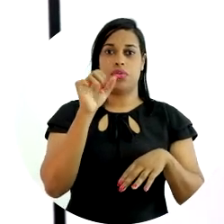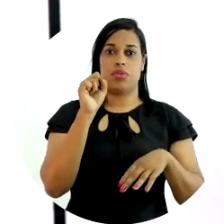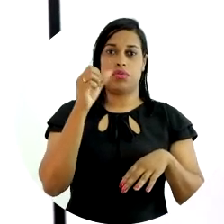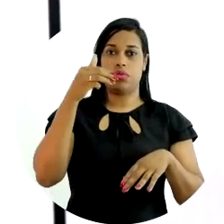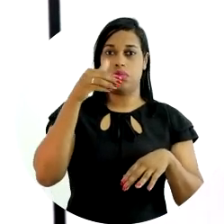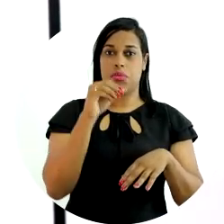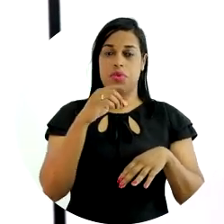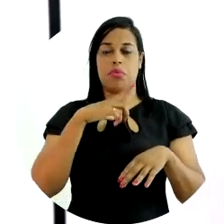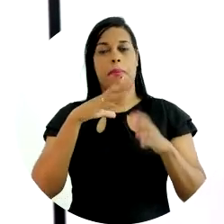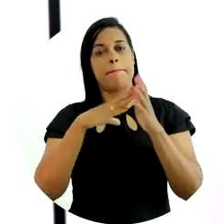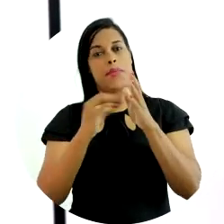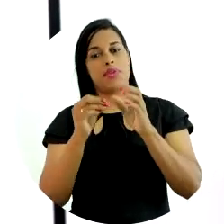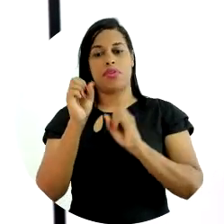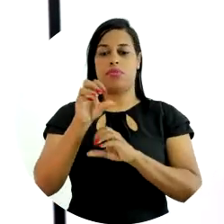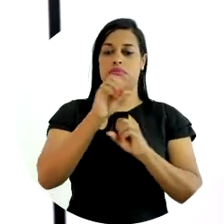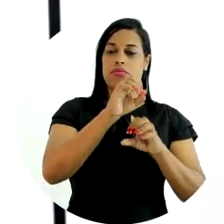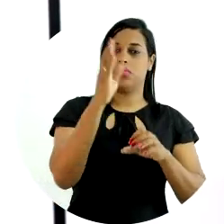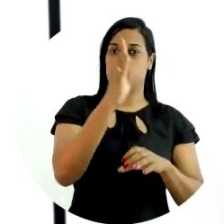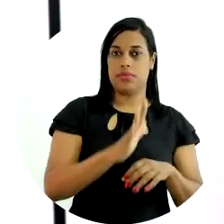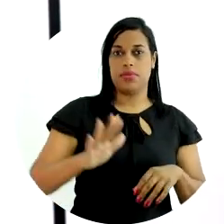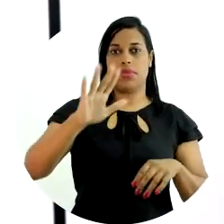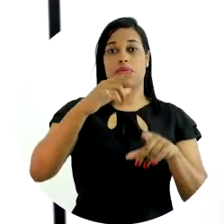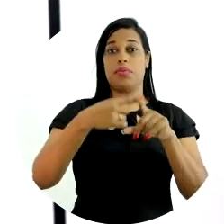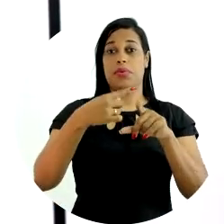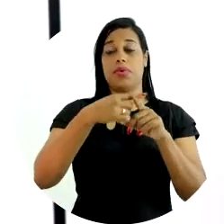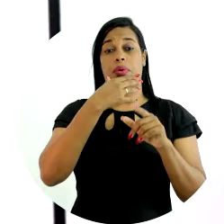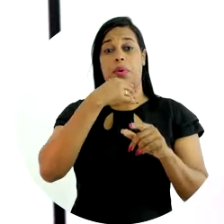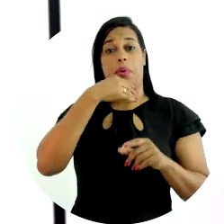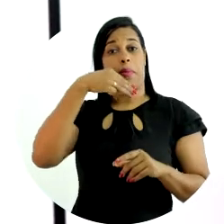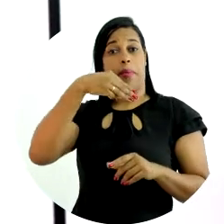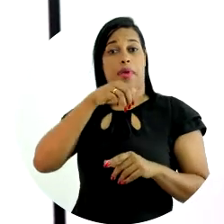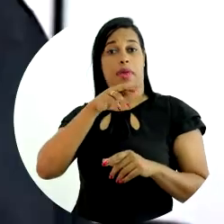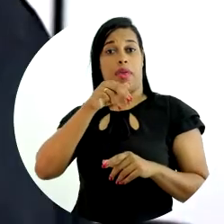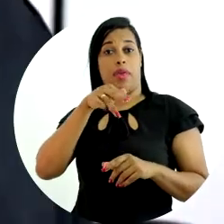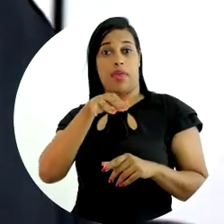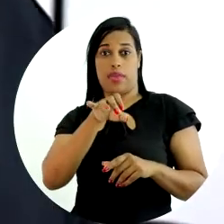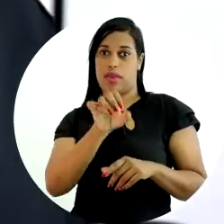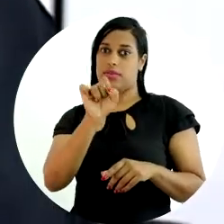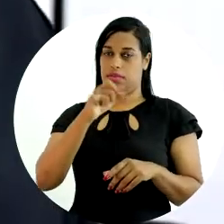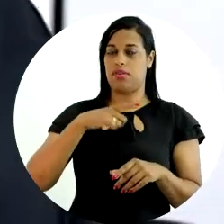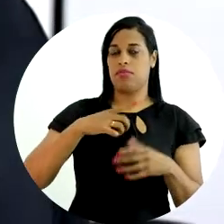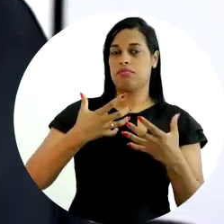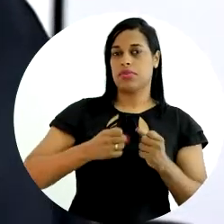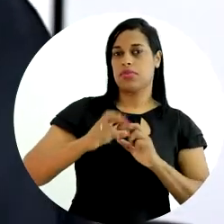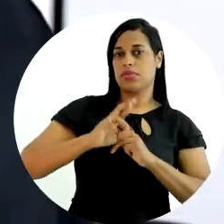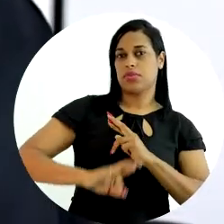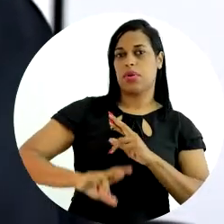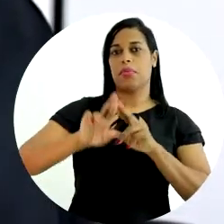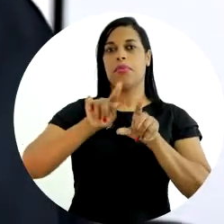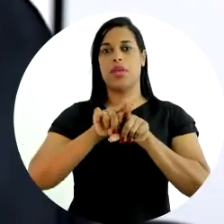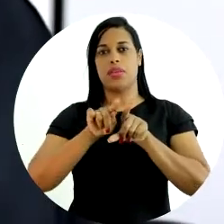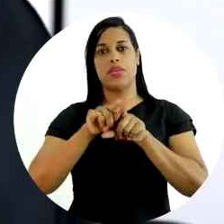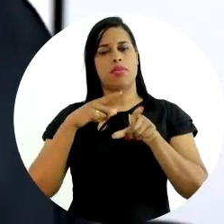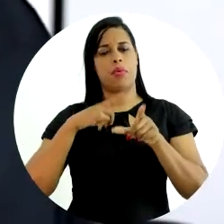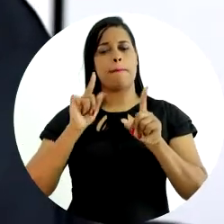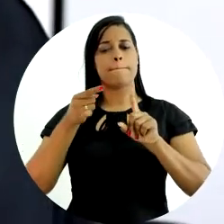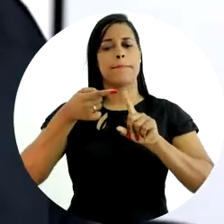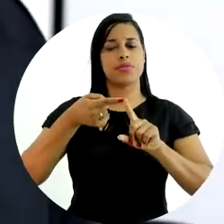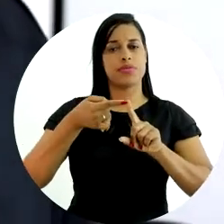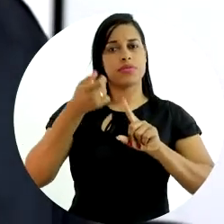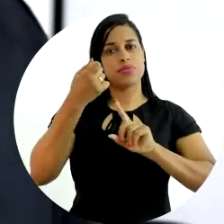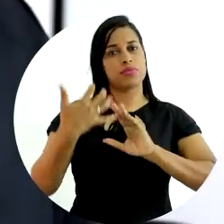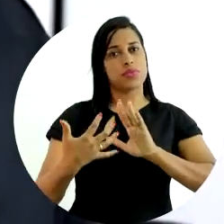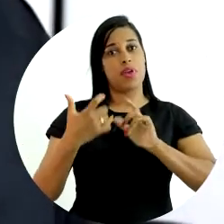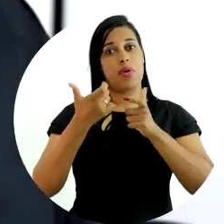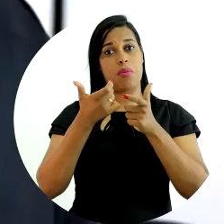mudança no modelo educacional no Brasil, porque o Marquês de Pombal, que era um iluminista, ele tinha um objetivo